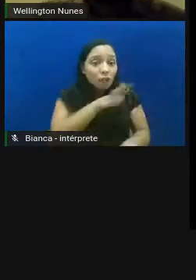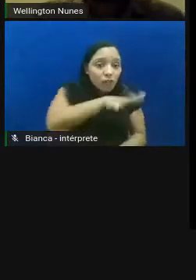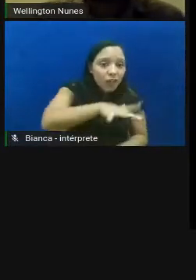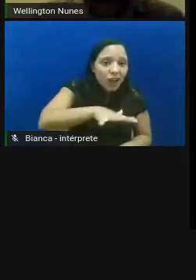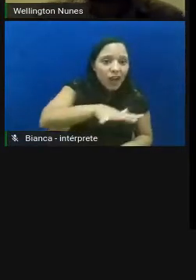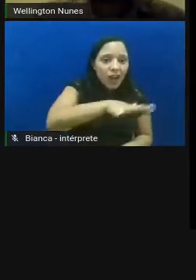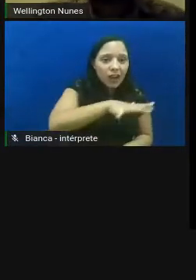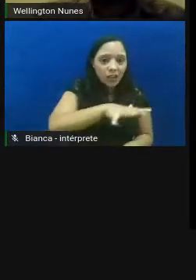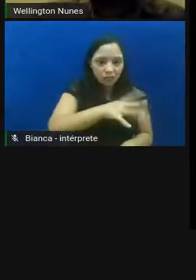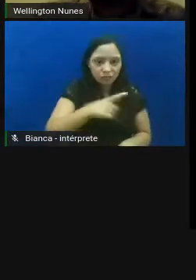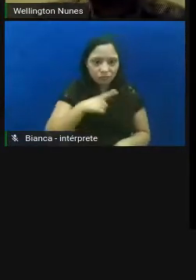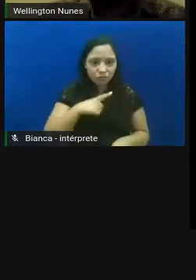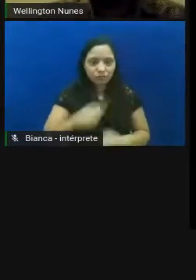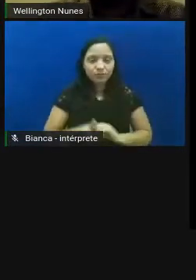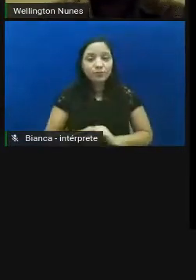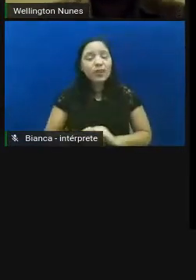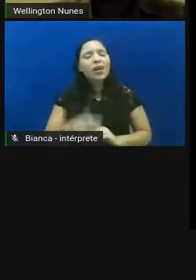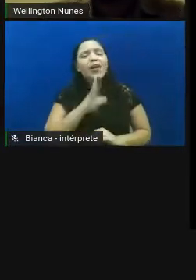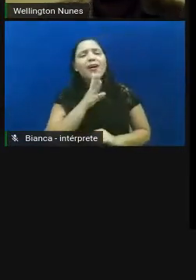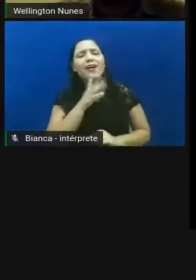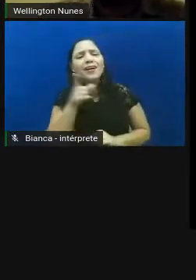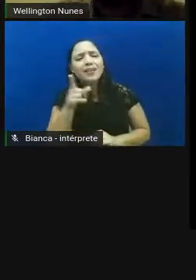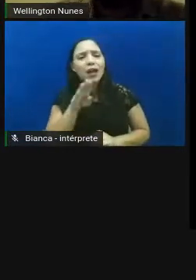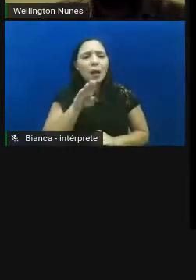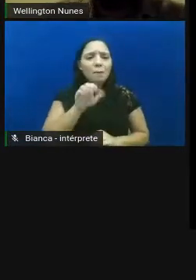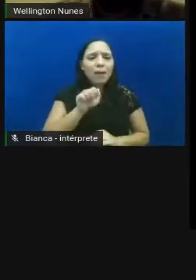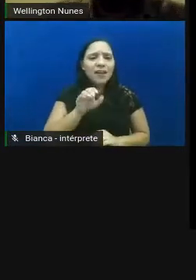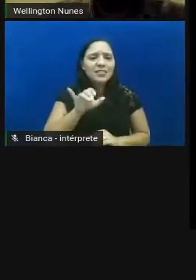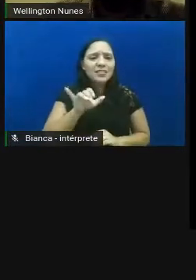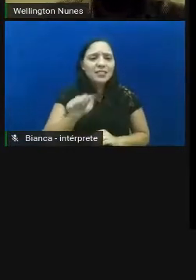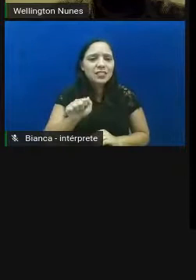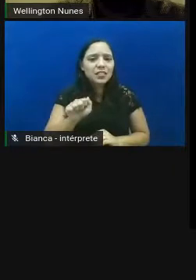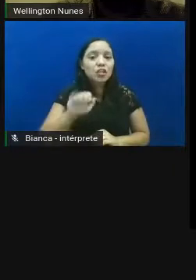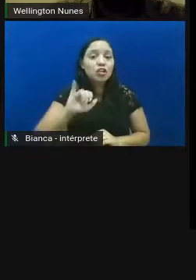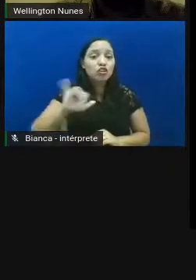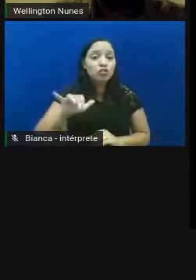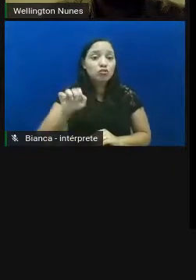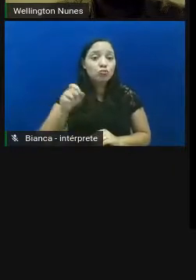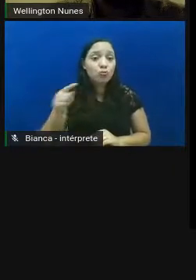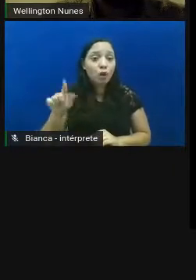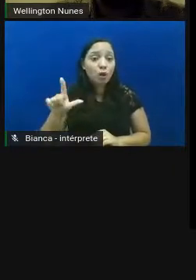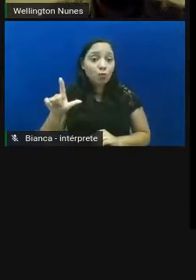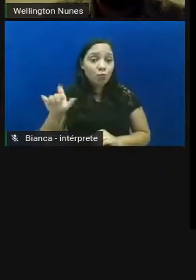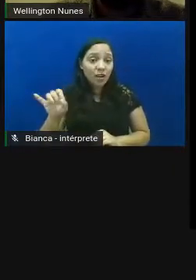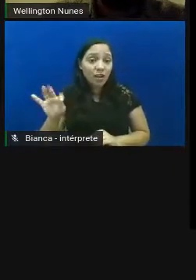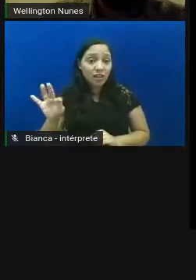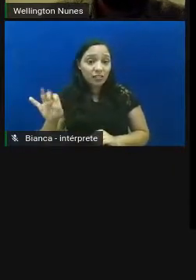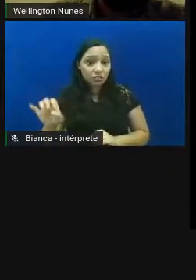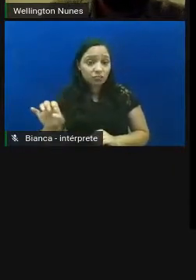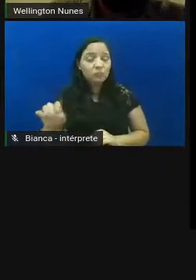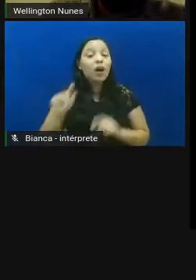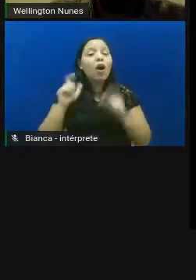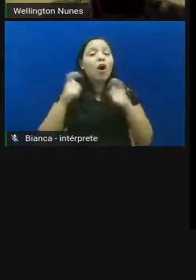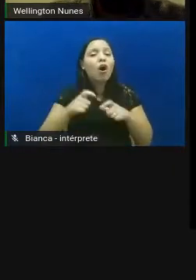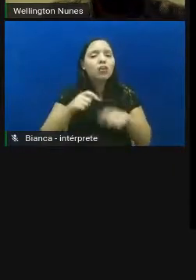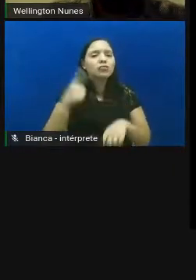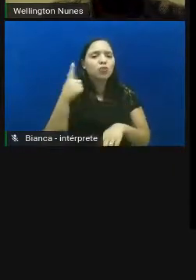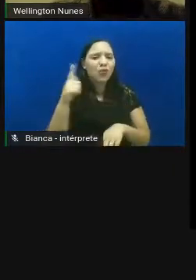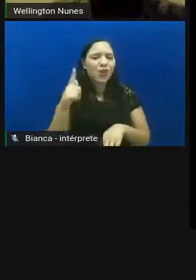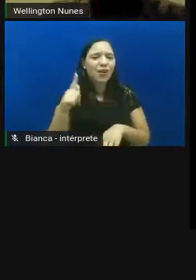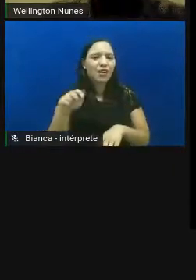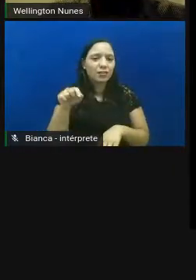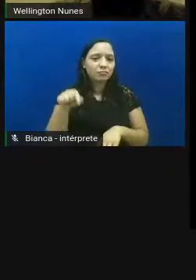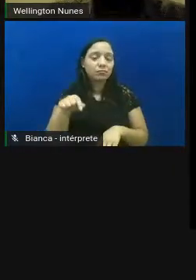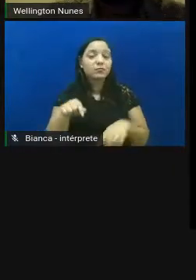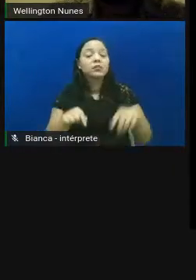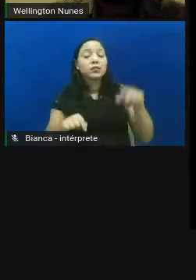Aqui é a bacia do João Leite. Né? O Ribeirão João Leite, ele começa lá acima de Anápolis e,